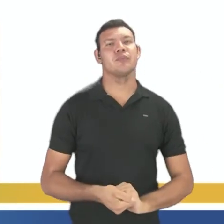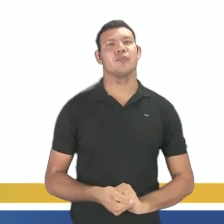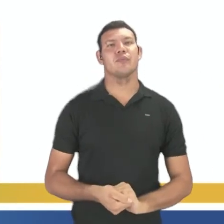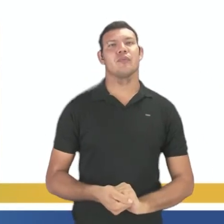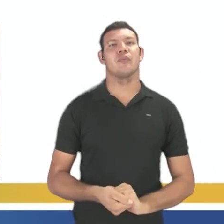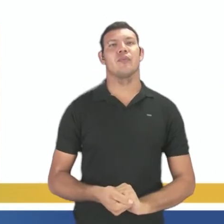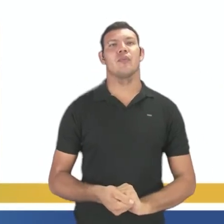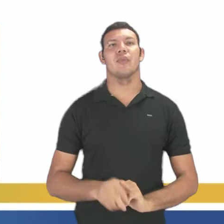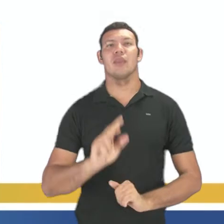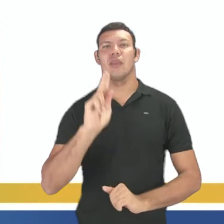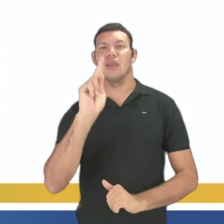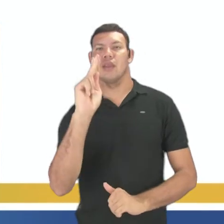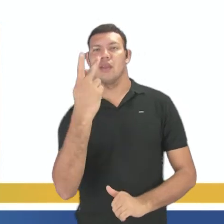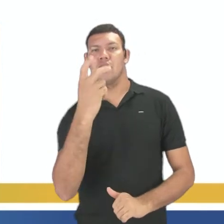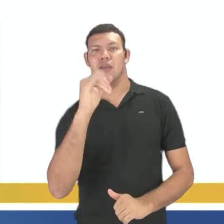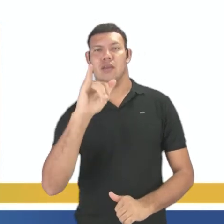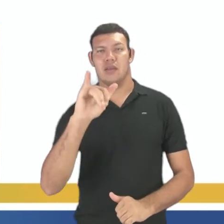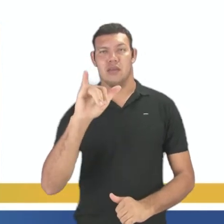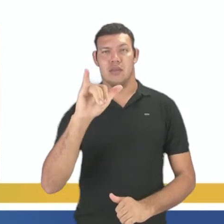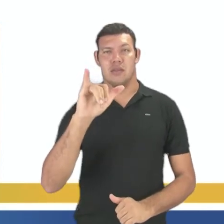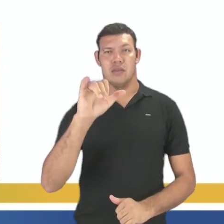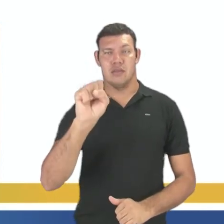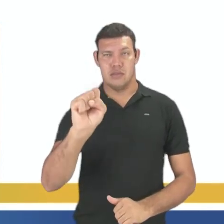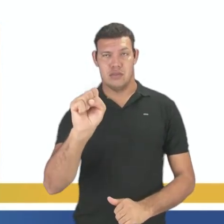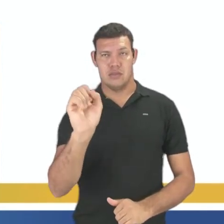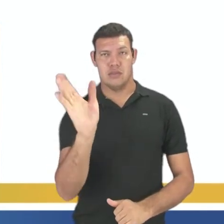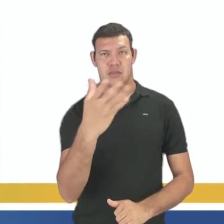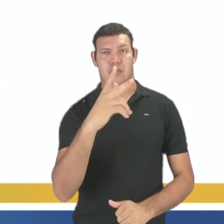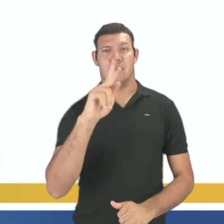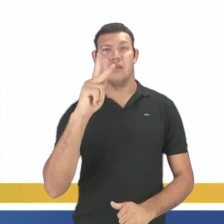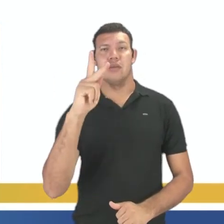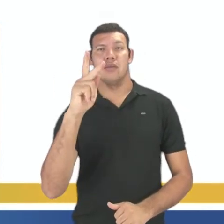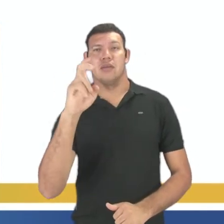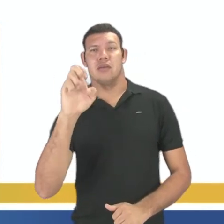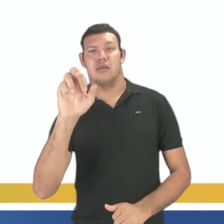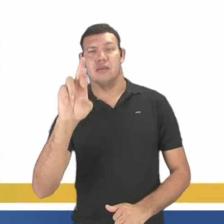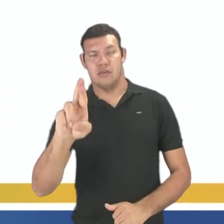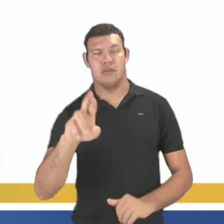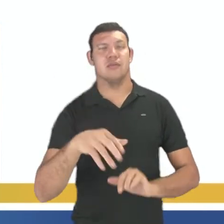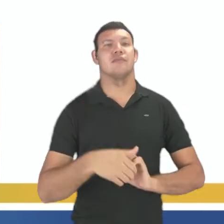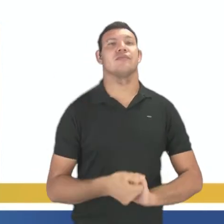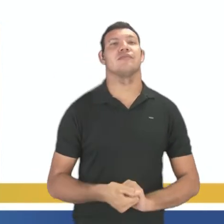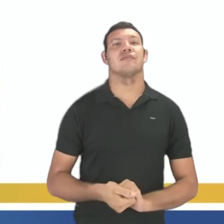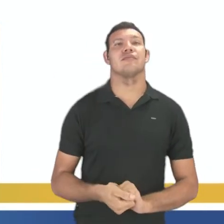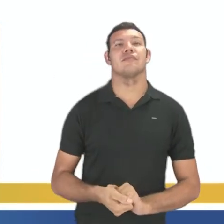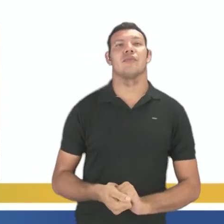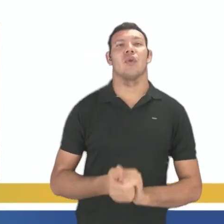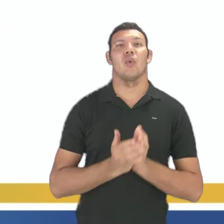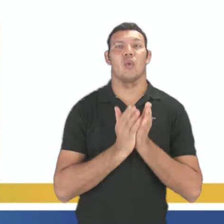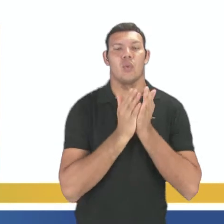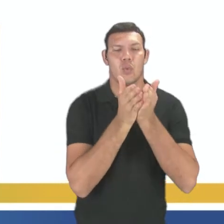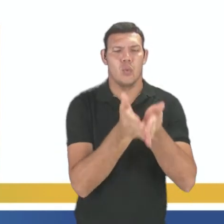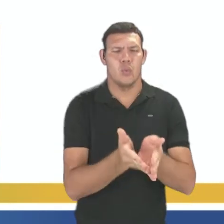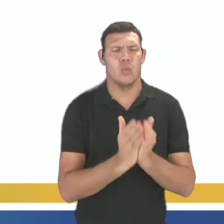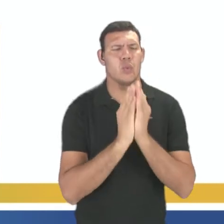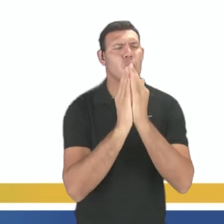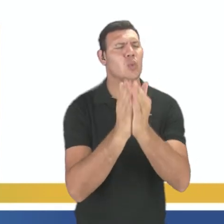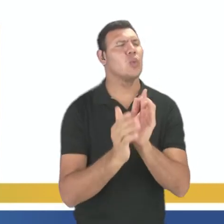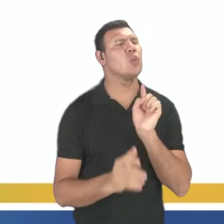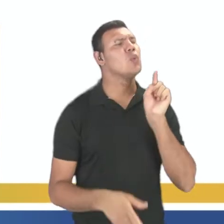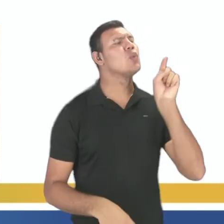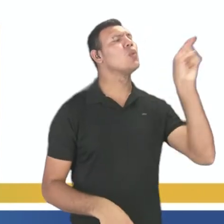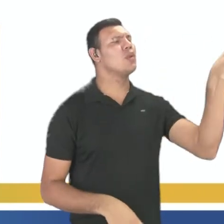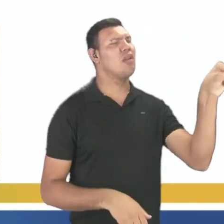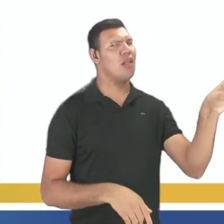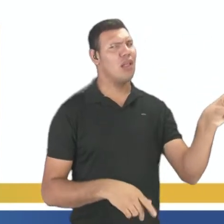Prosseguindo, nós temos aqui com his e hers. Is that boat his? Aquele barco é dele? Um